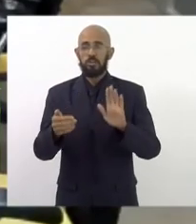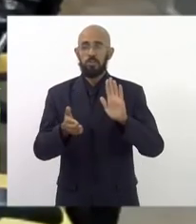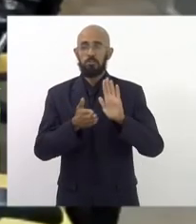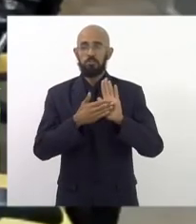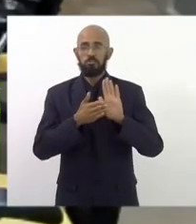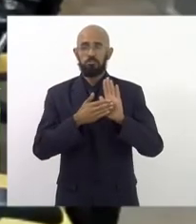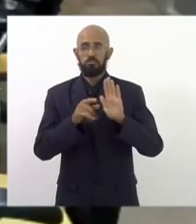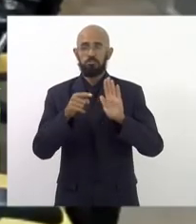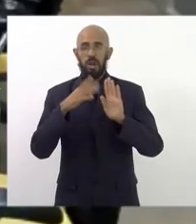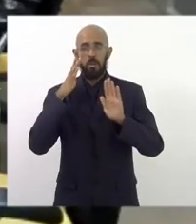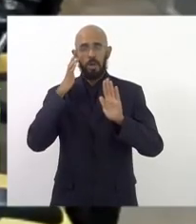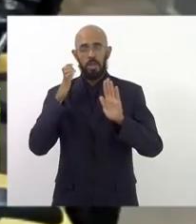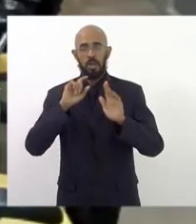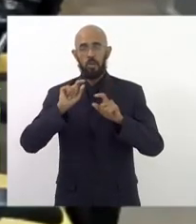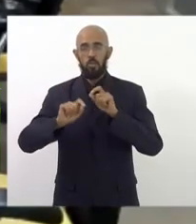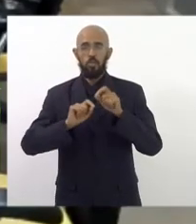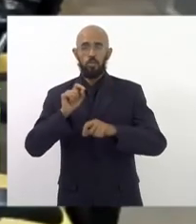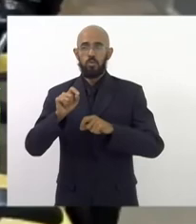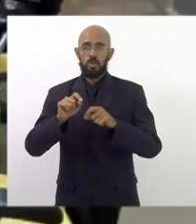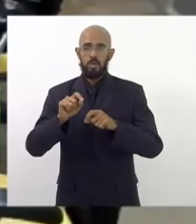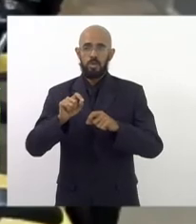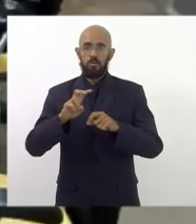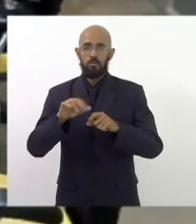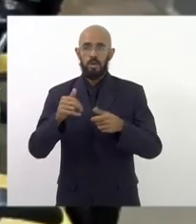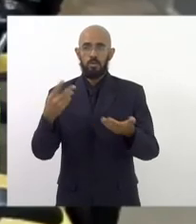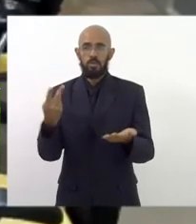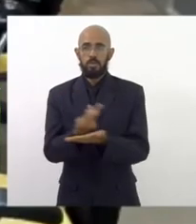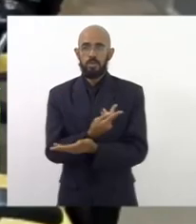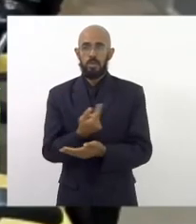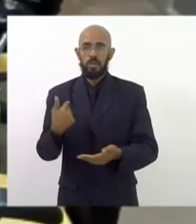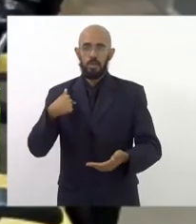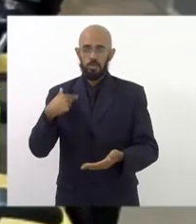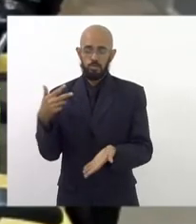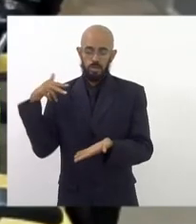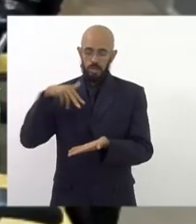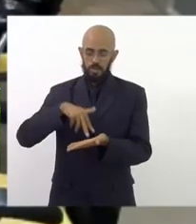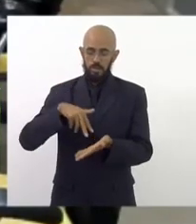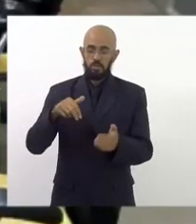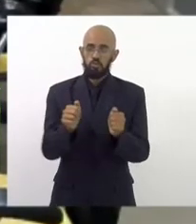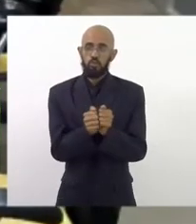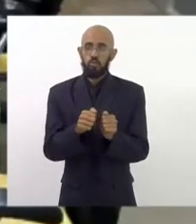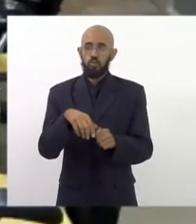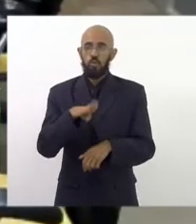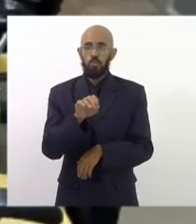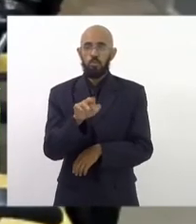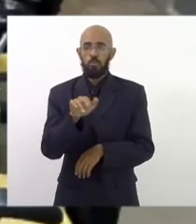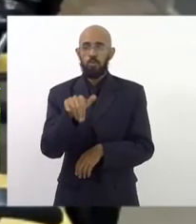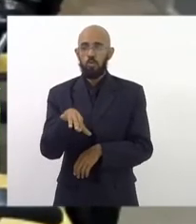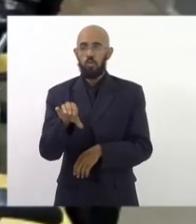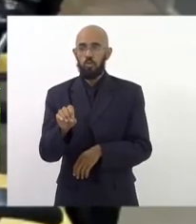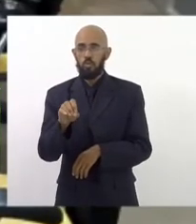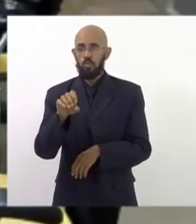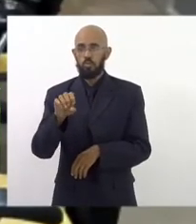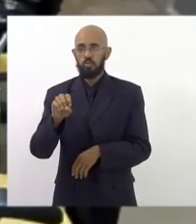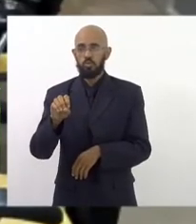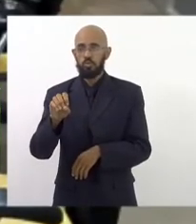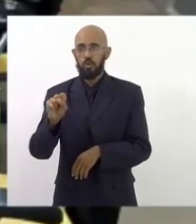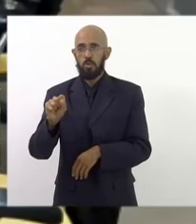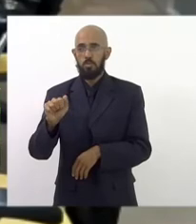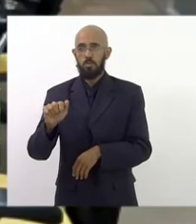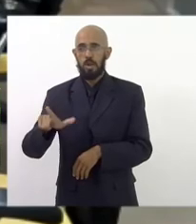amanhã, e vai acontecer, eu estarei presente aqui junto com o Bruno Sobral, que